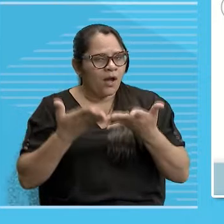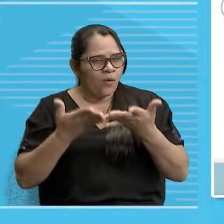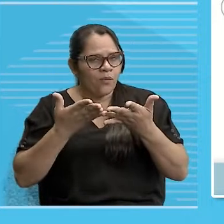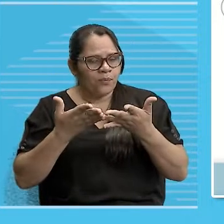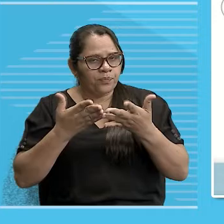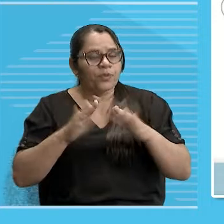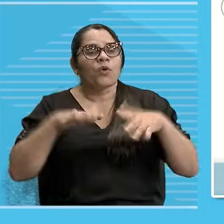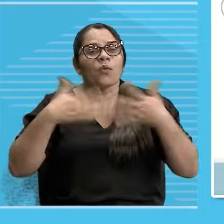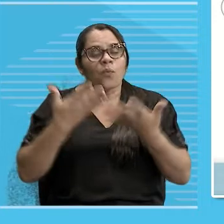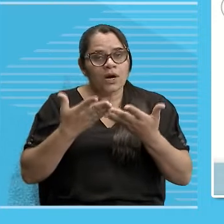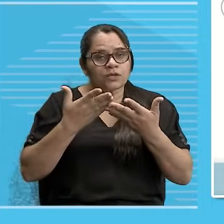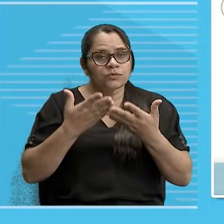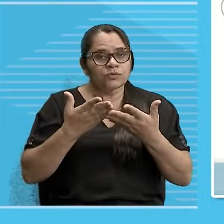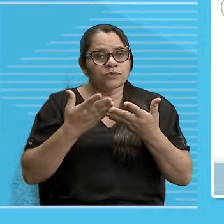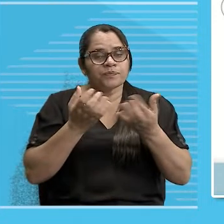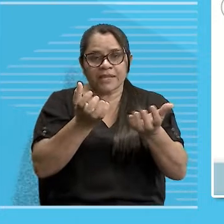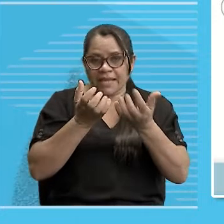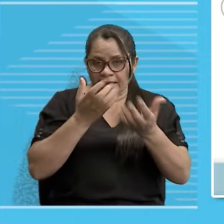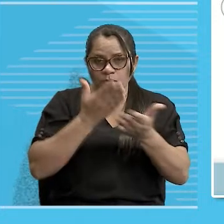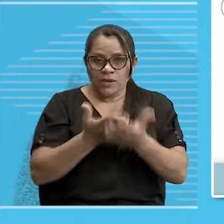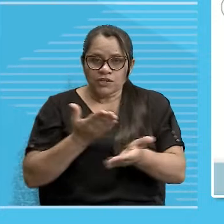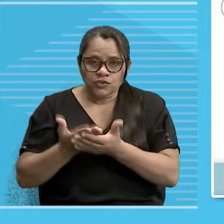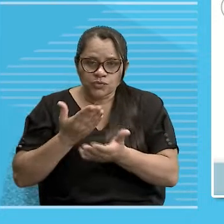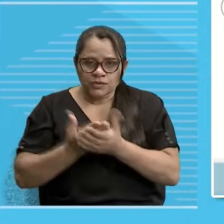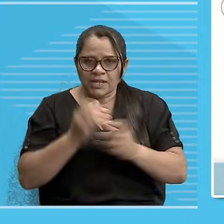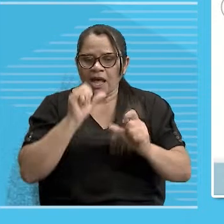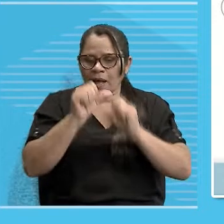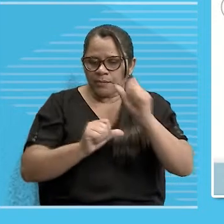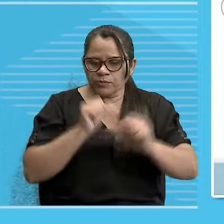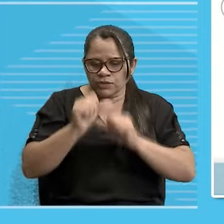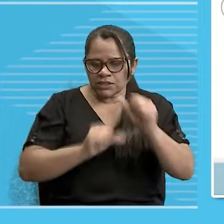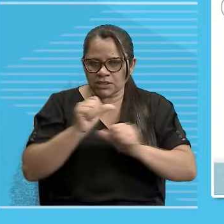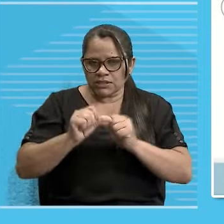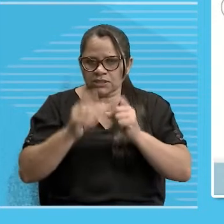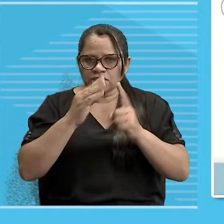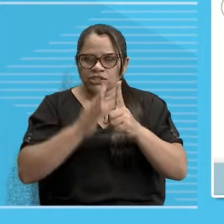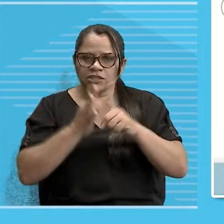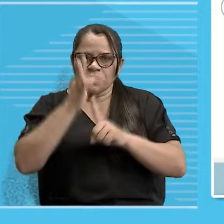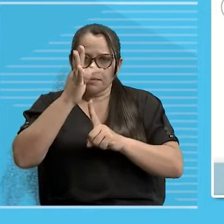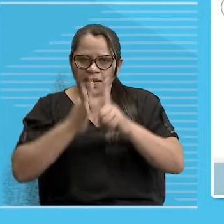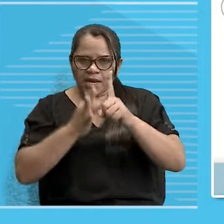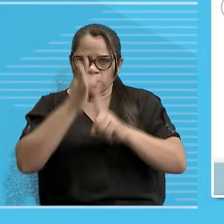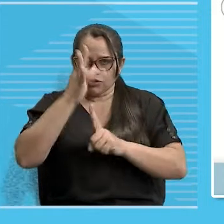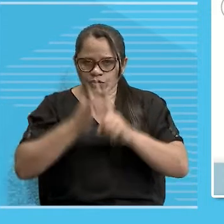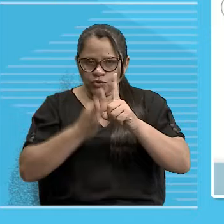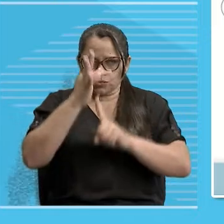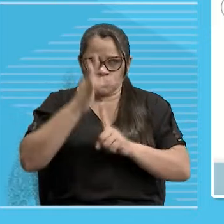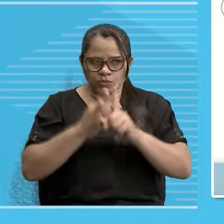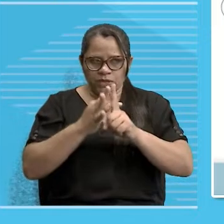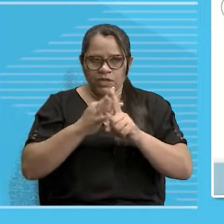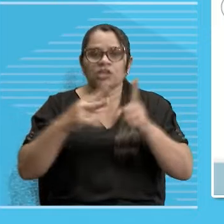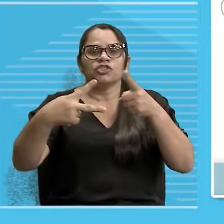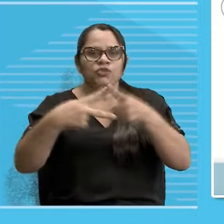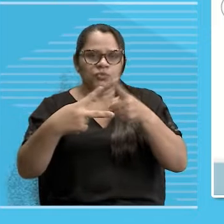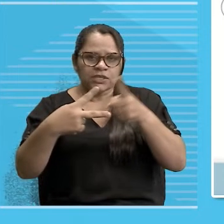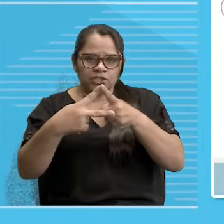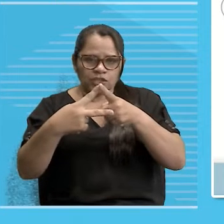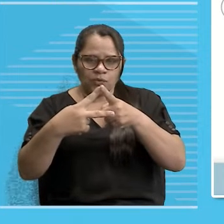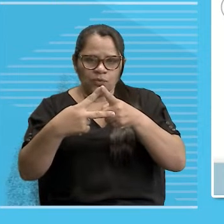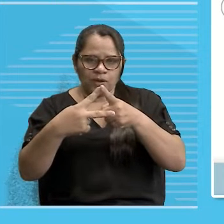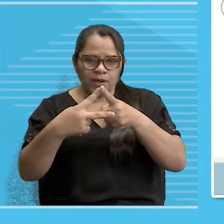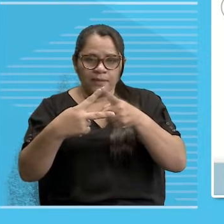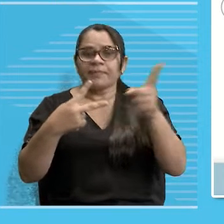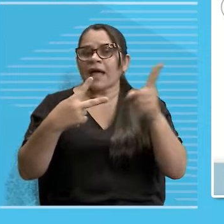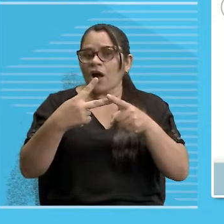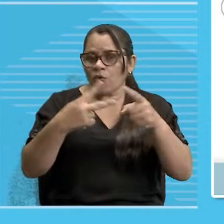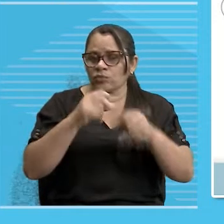Então, quando eu quero trabalhar com a mudança de temperatura de uma escala para